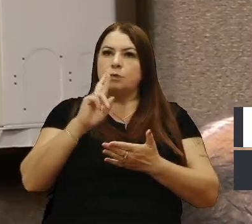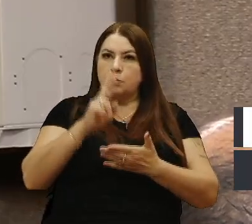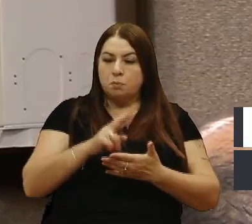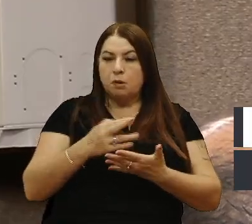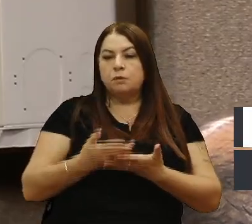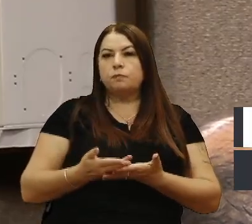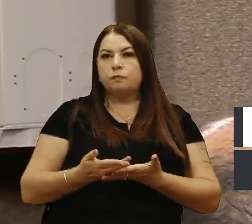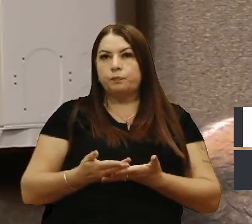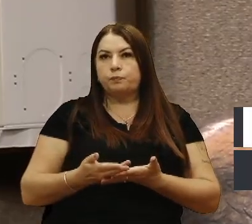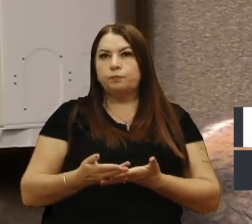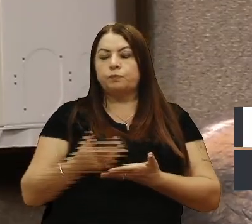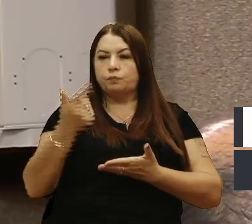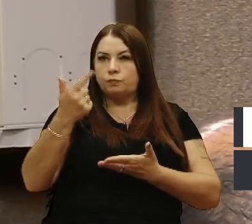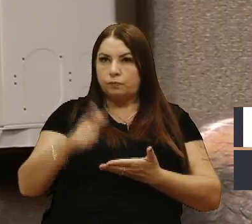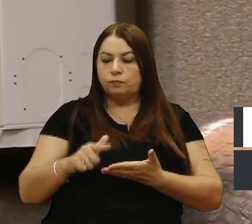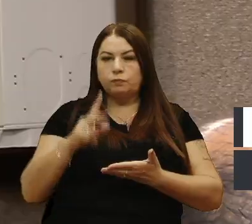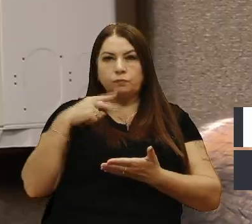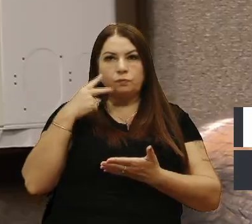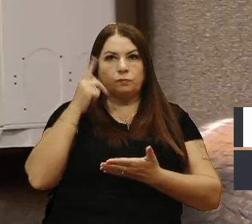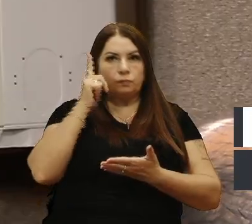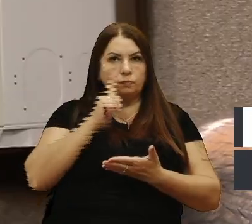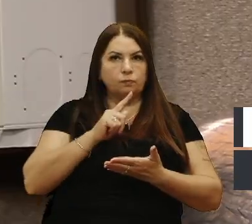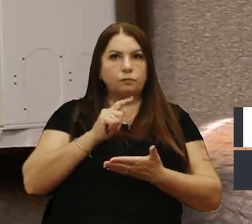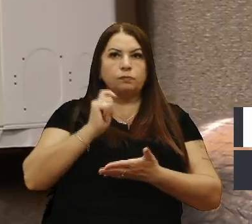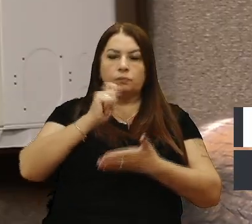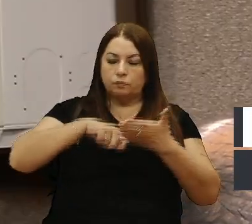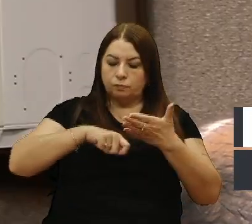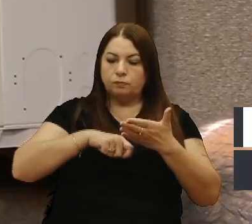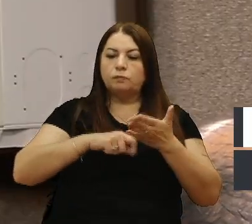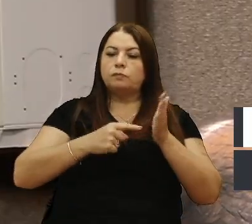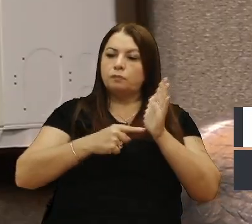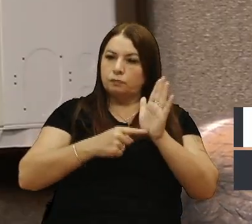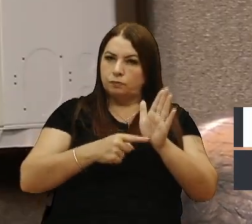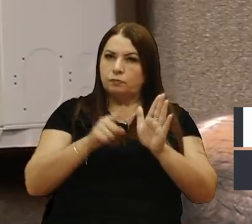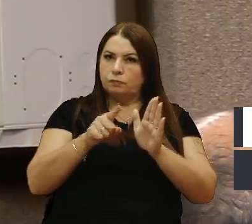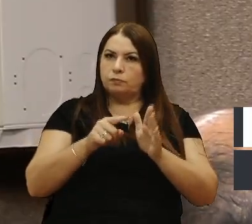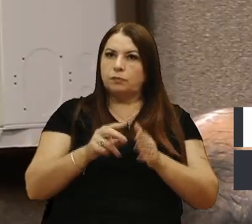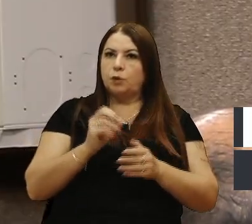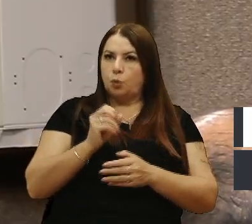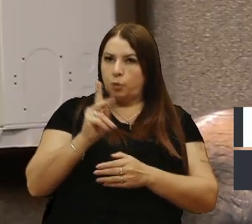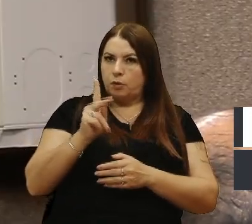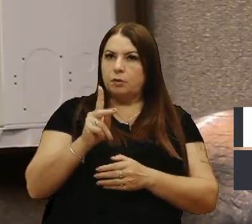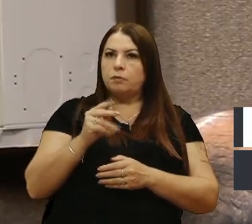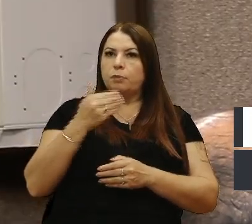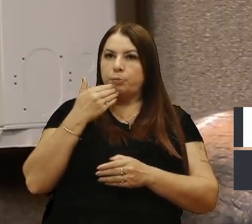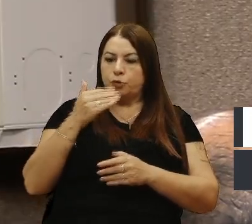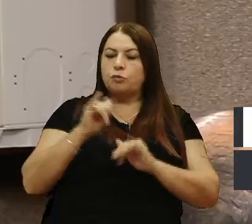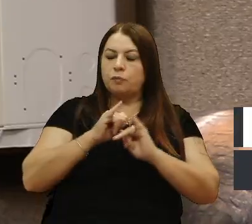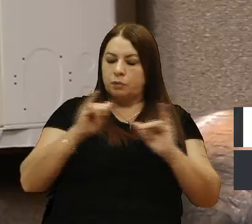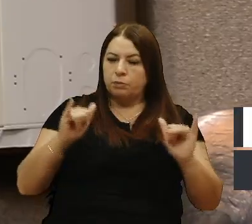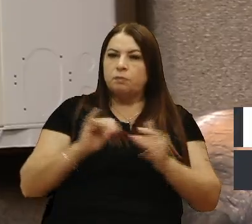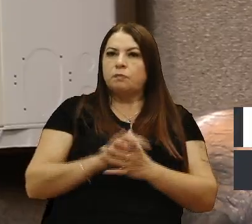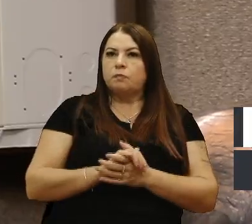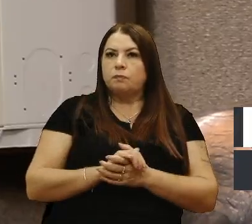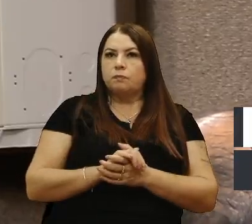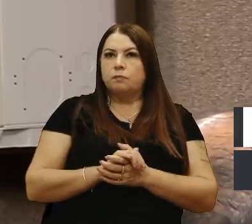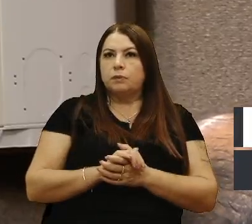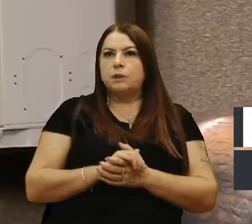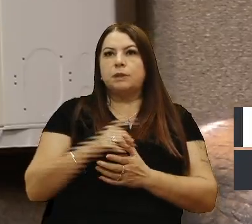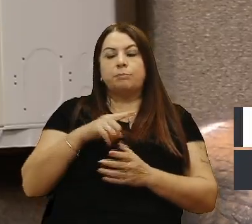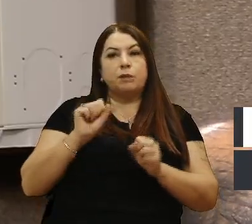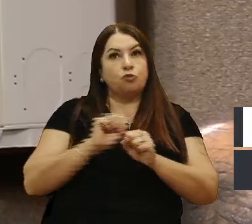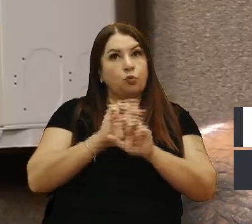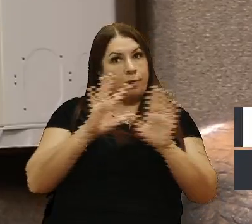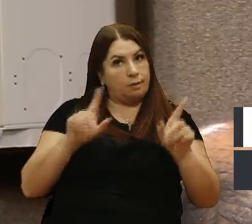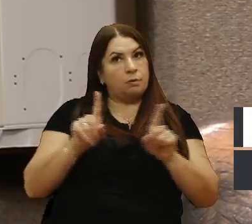Então, novamente, vereador Lucas, eu assino embaixo e dou ok aqui, vamos pedir essas informações, mas a gente tem que deixar